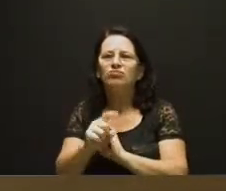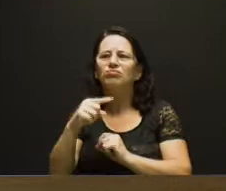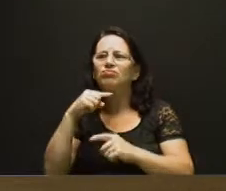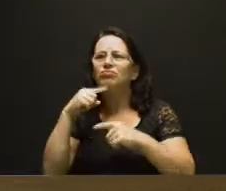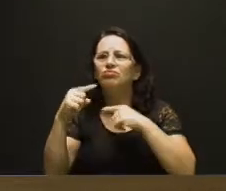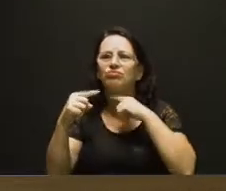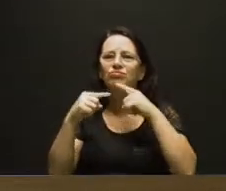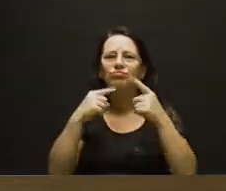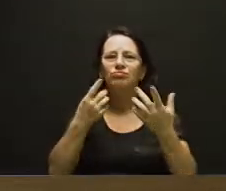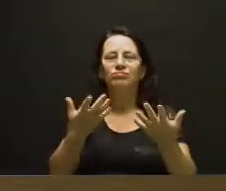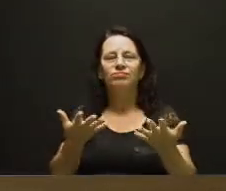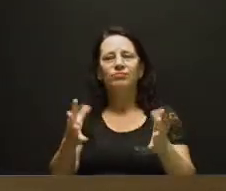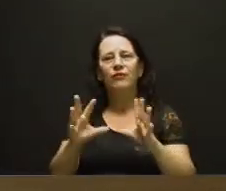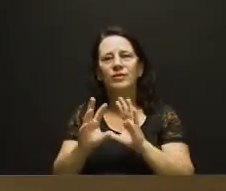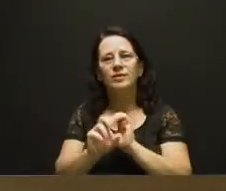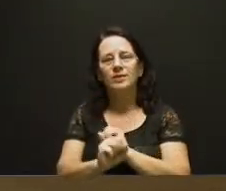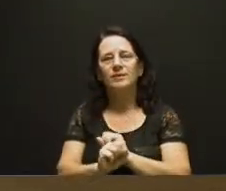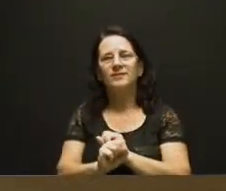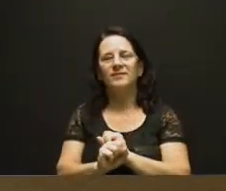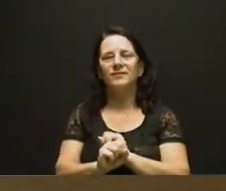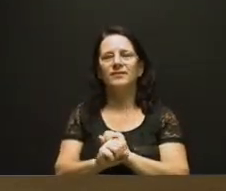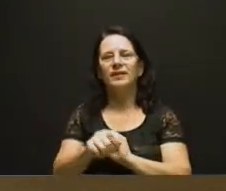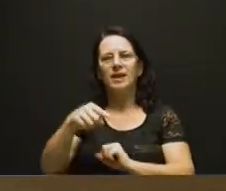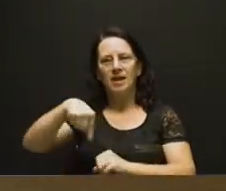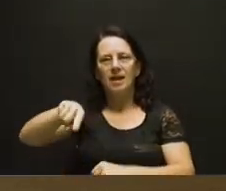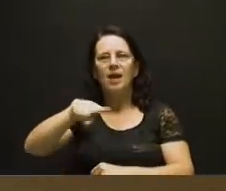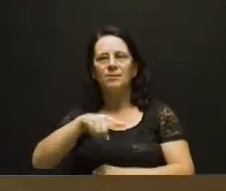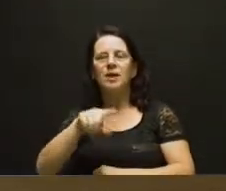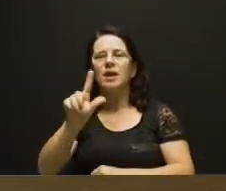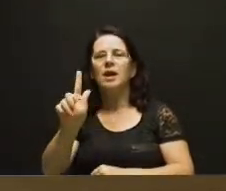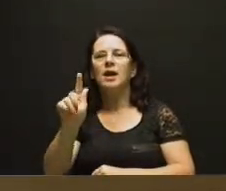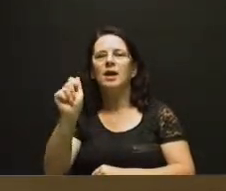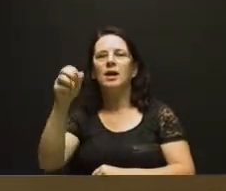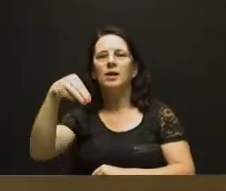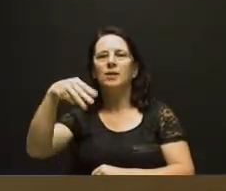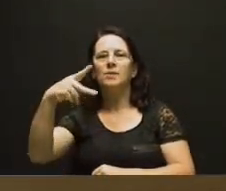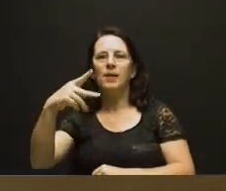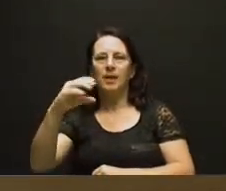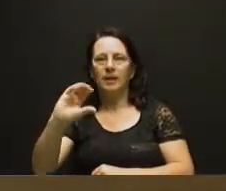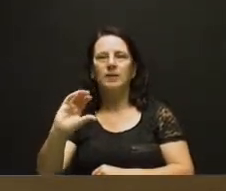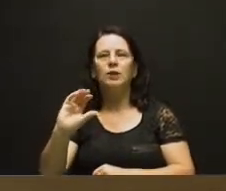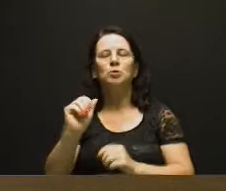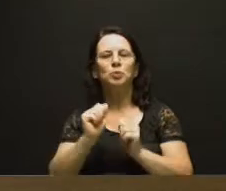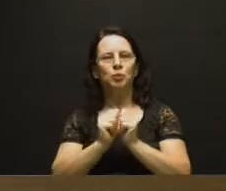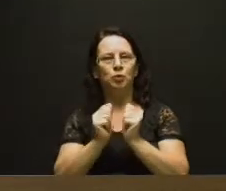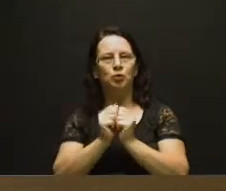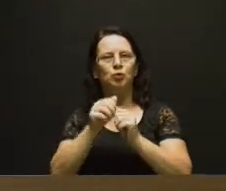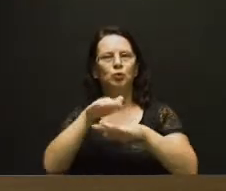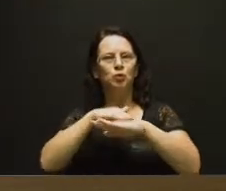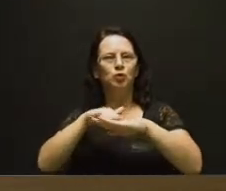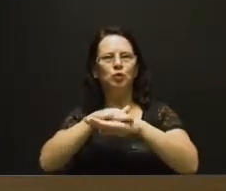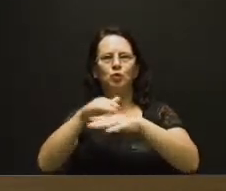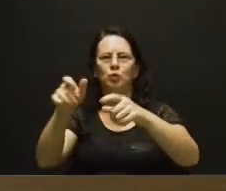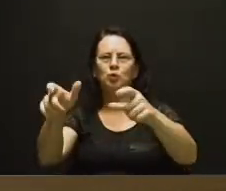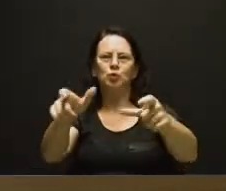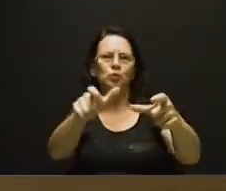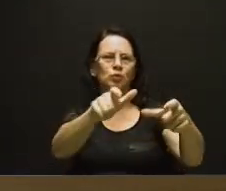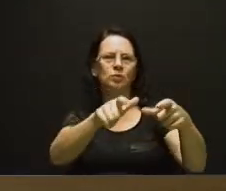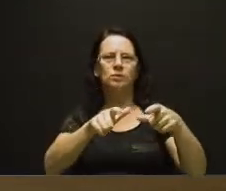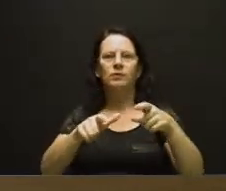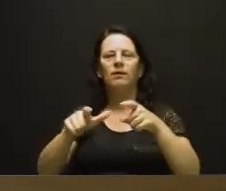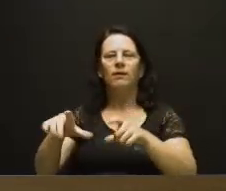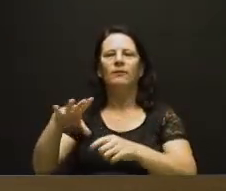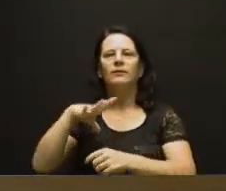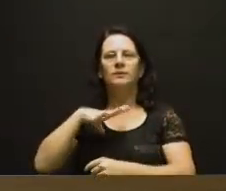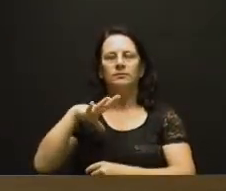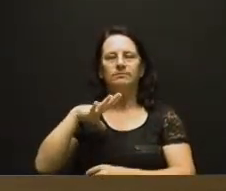pessoas não vêm fazer essa discussão cabe a quem está aqui alguém a pec fazer essa discussão nos quatro cantos da cidade é